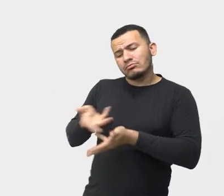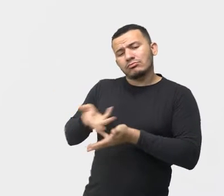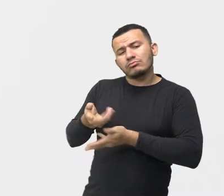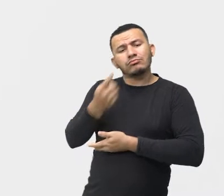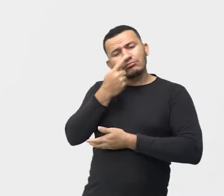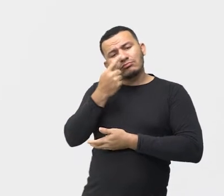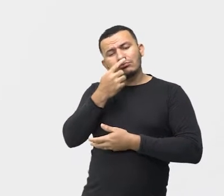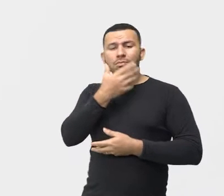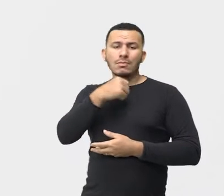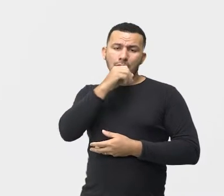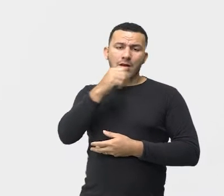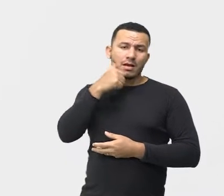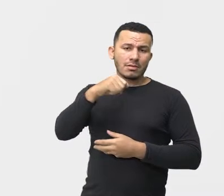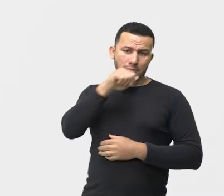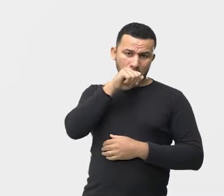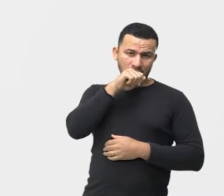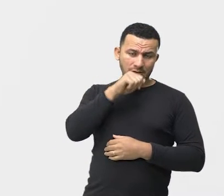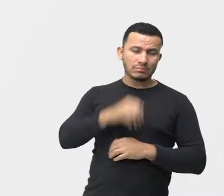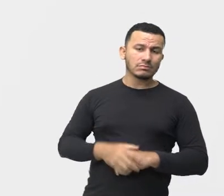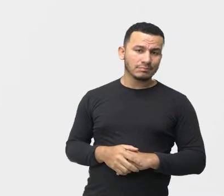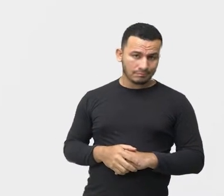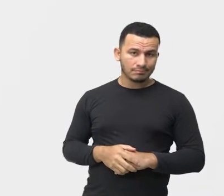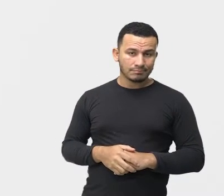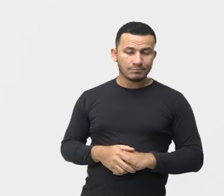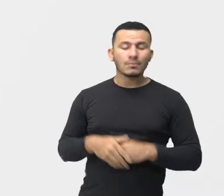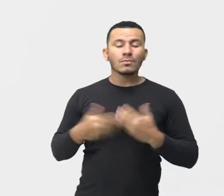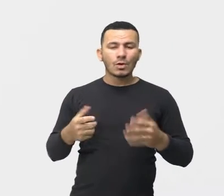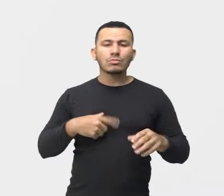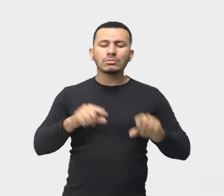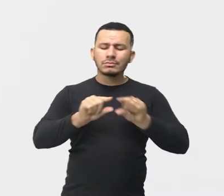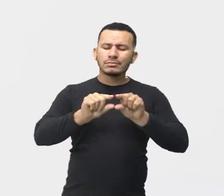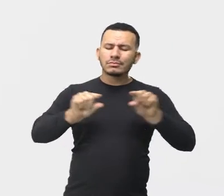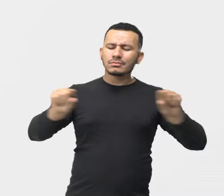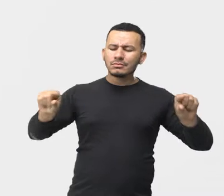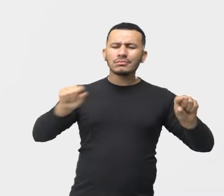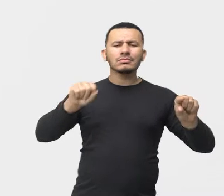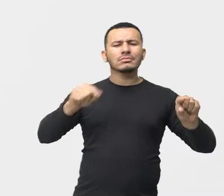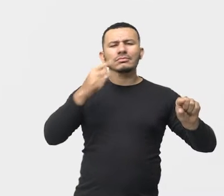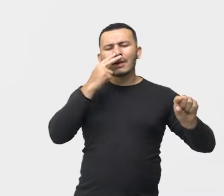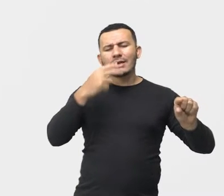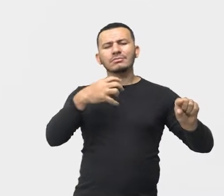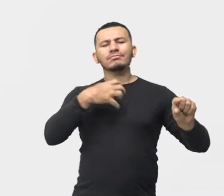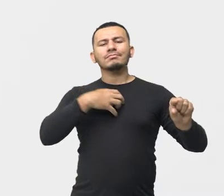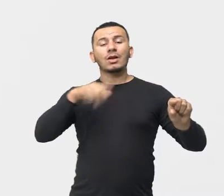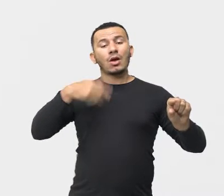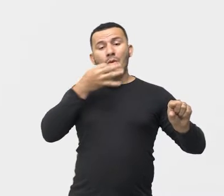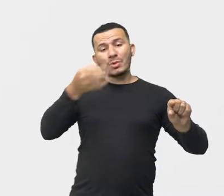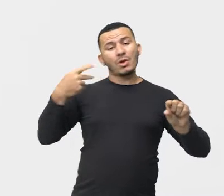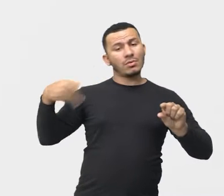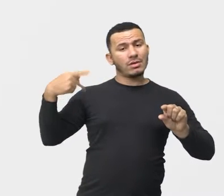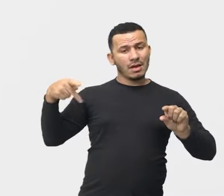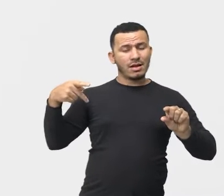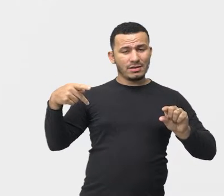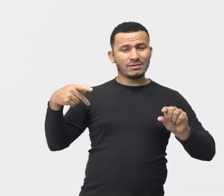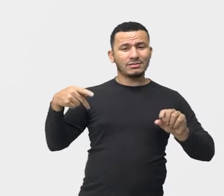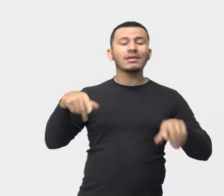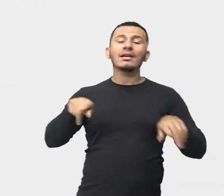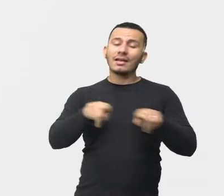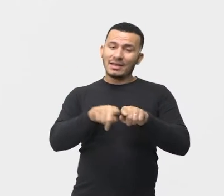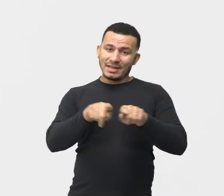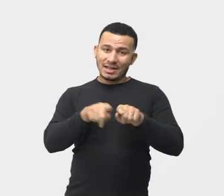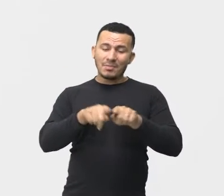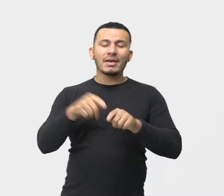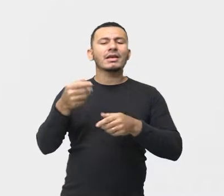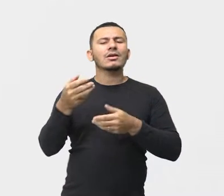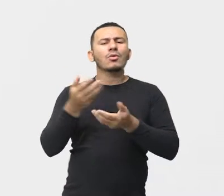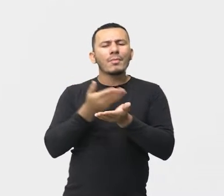linhas tão pequenininhas, com uma forma de pergunta, já demonstram uma emissão de opinião e demonstram